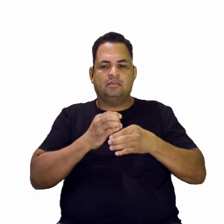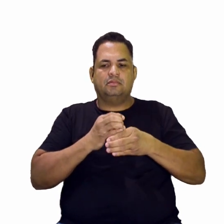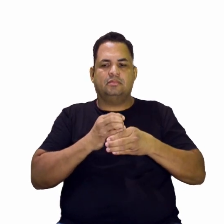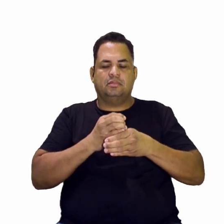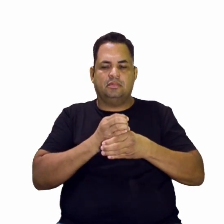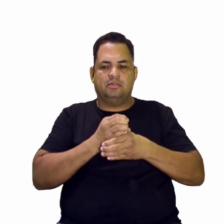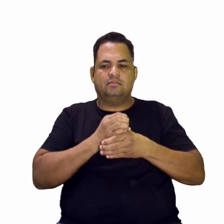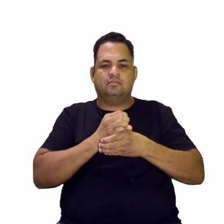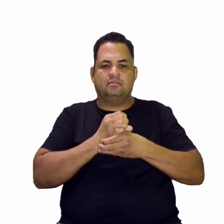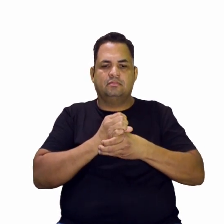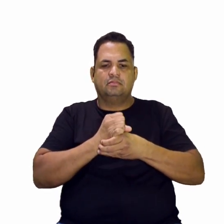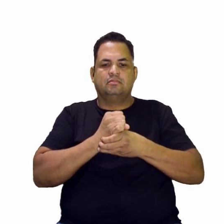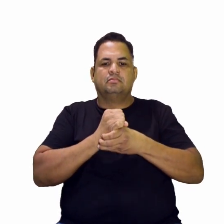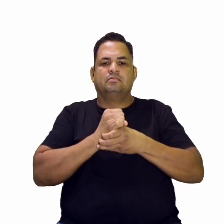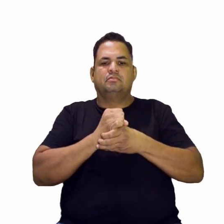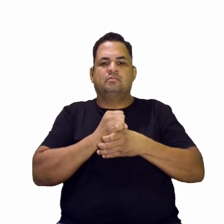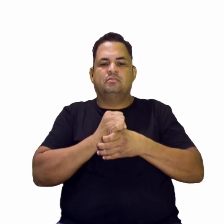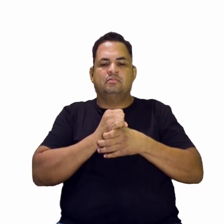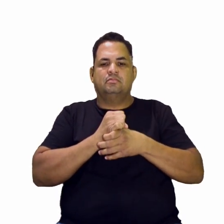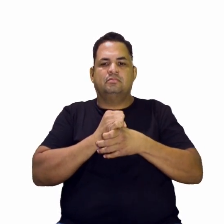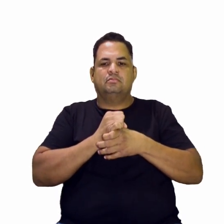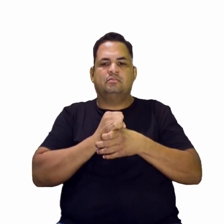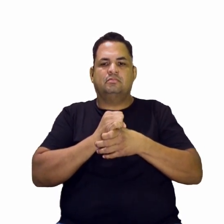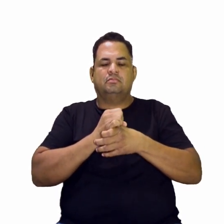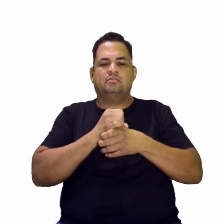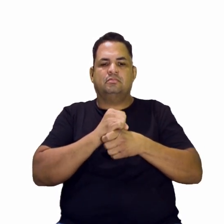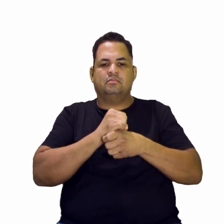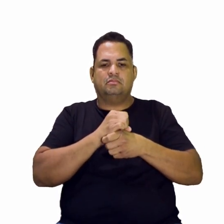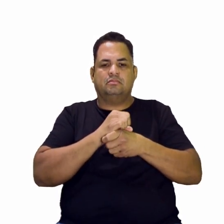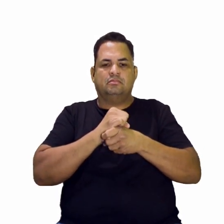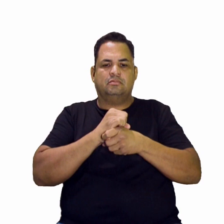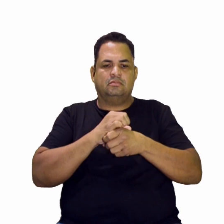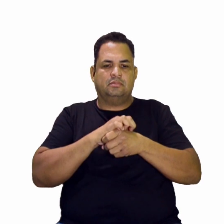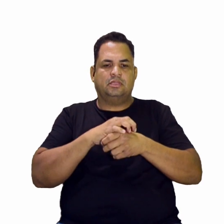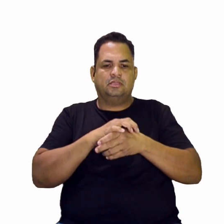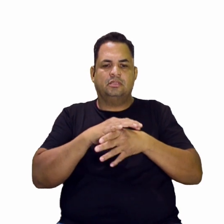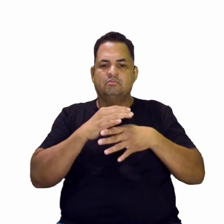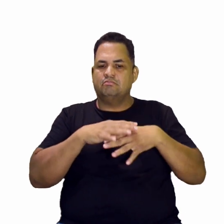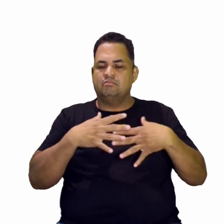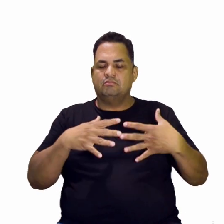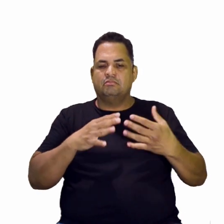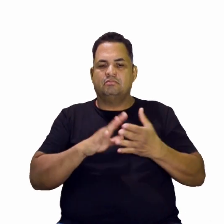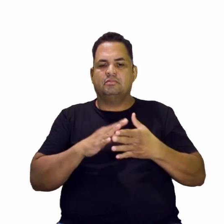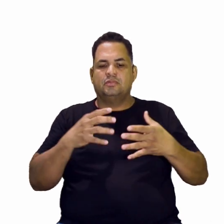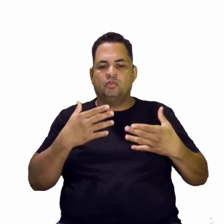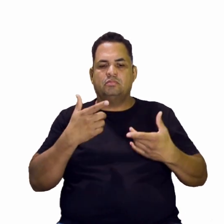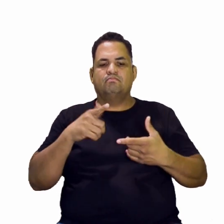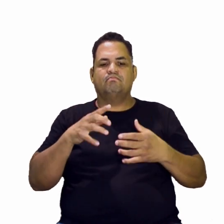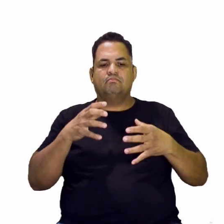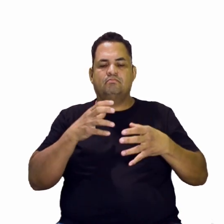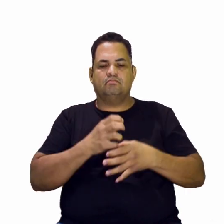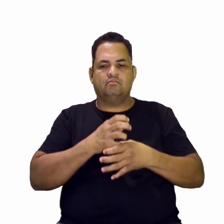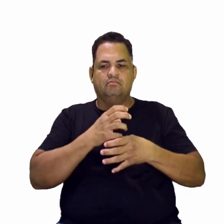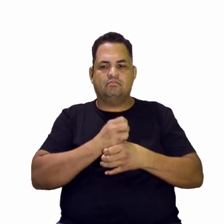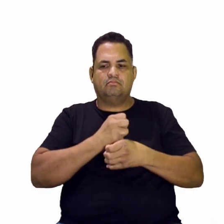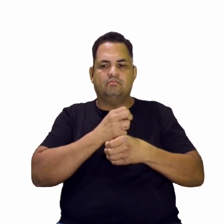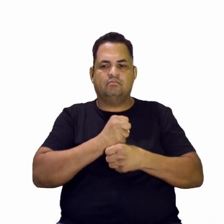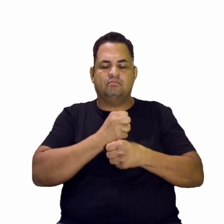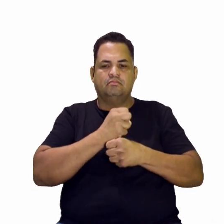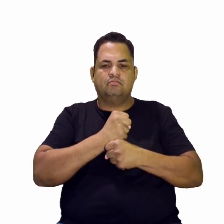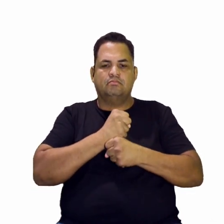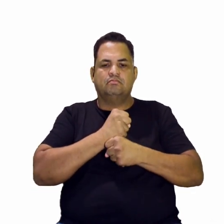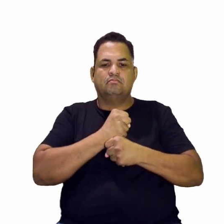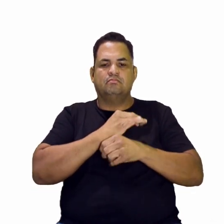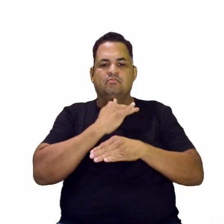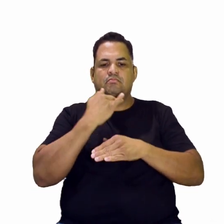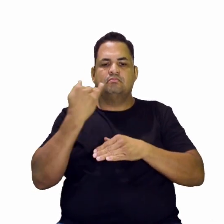aí a presa respira, ela acosta mais um pouquinho, ela não solta, a musculatura dela não se relaxa, ela vai se contraindo cada vez mais